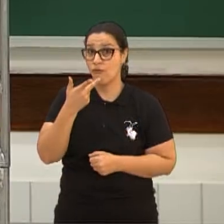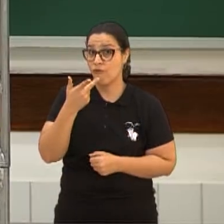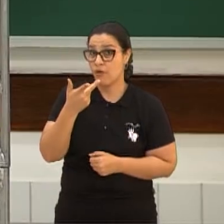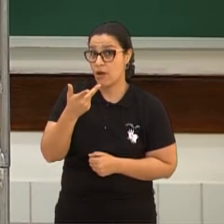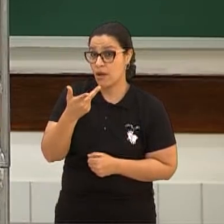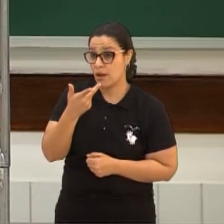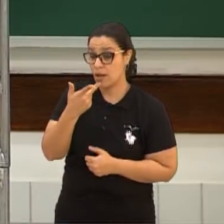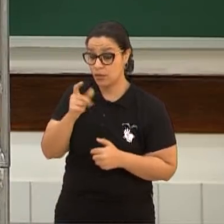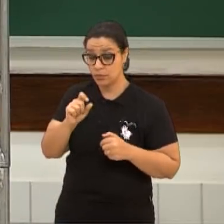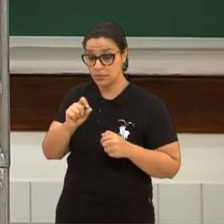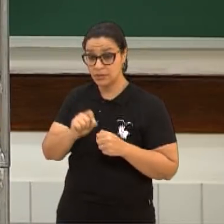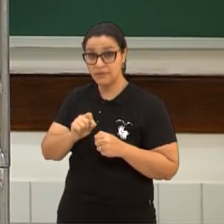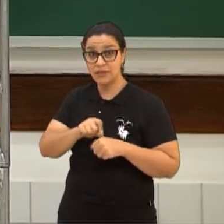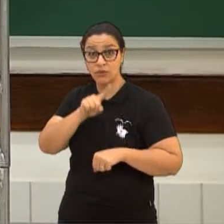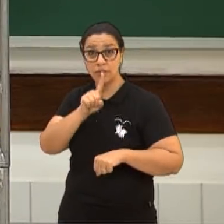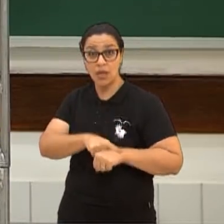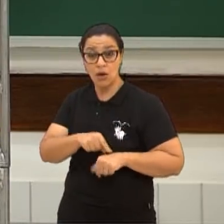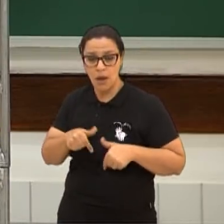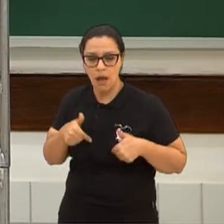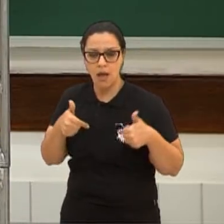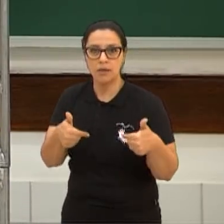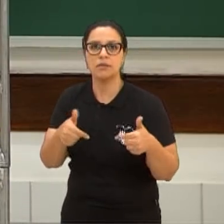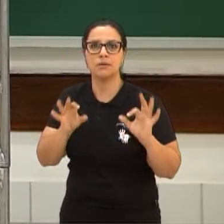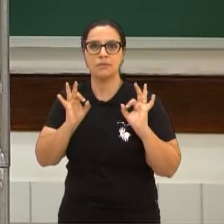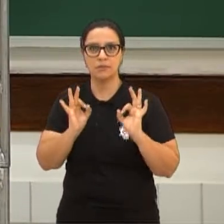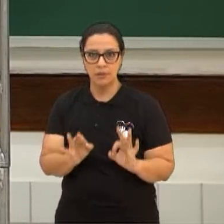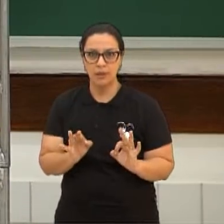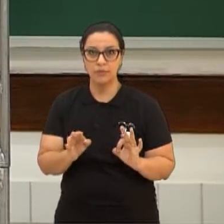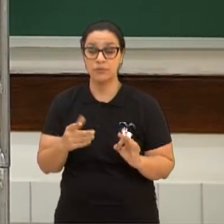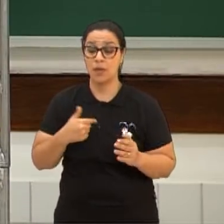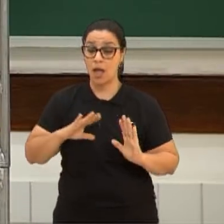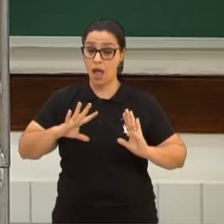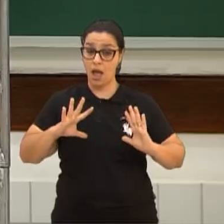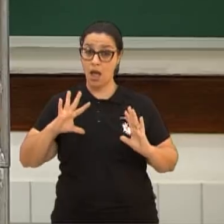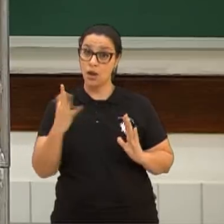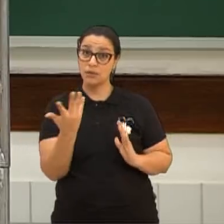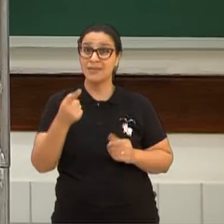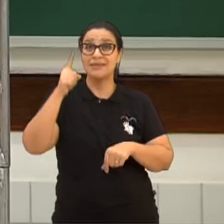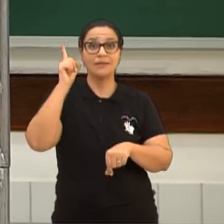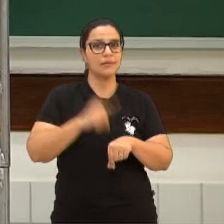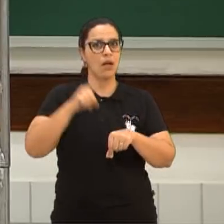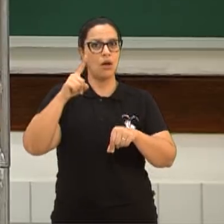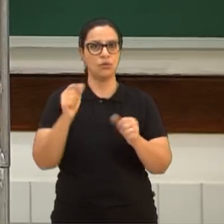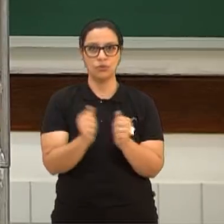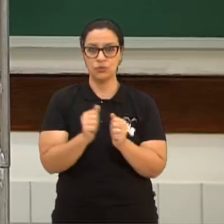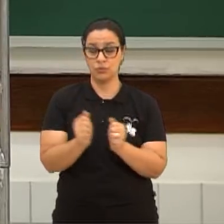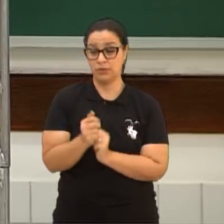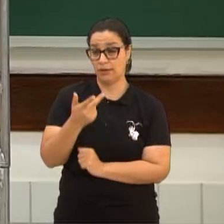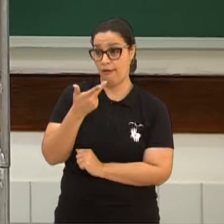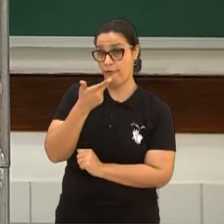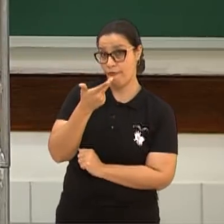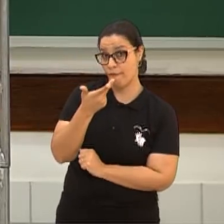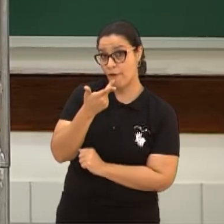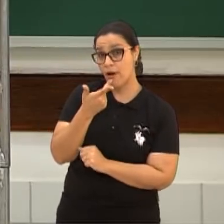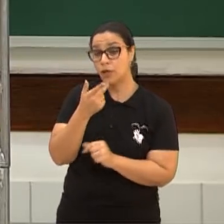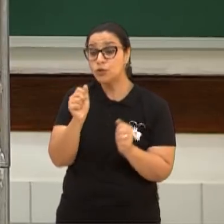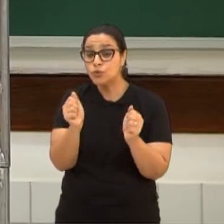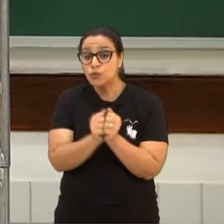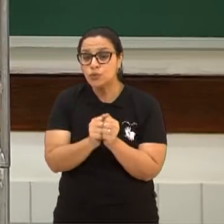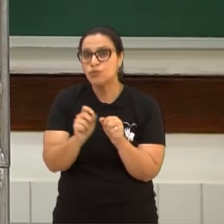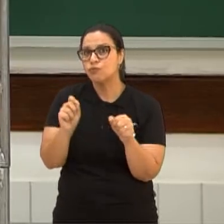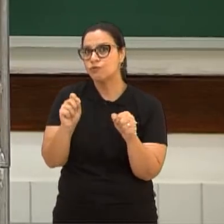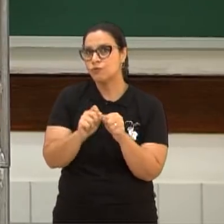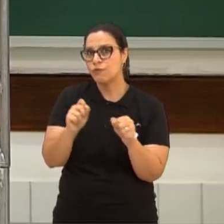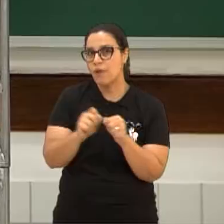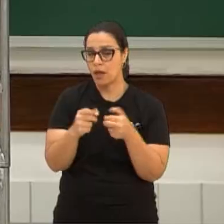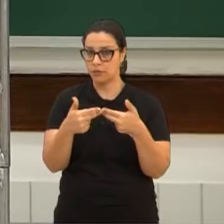falando e fazendo uma ação. A ação acontece no momento que eu falo. Para isso,